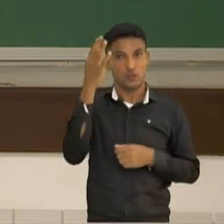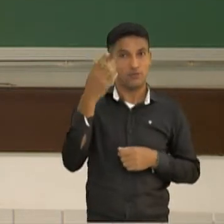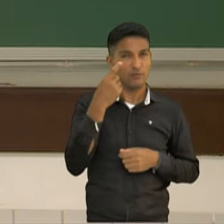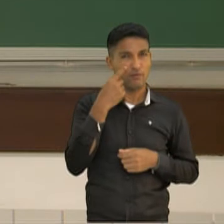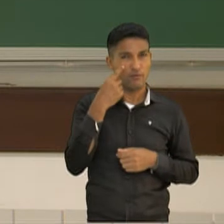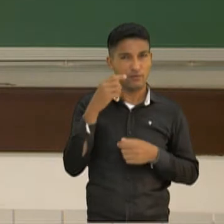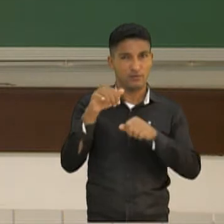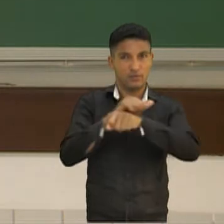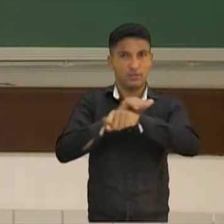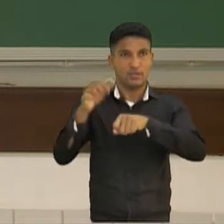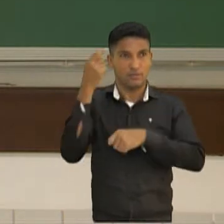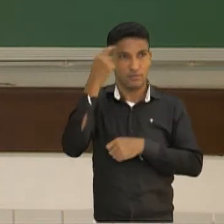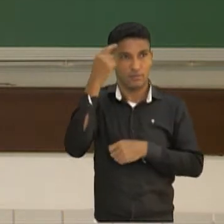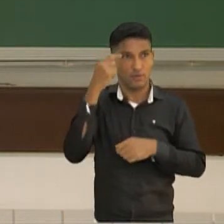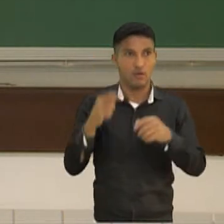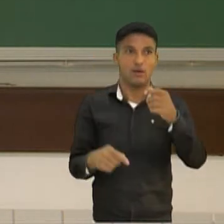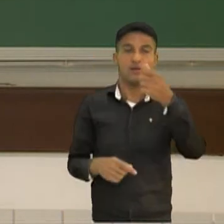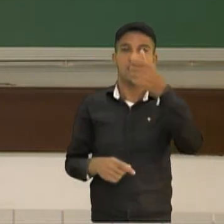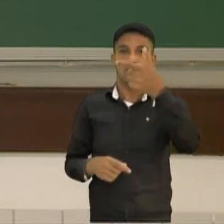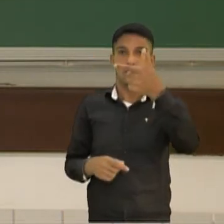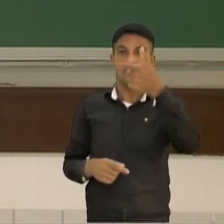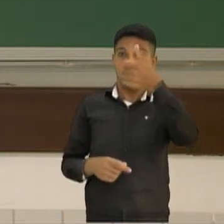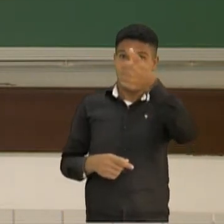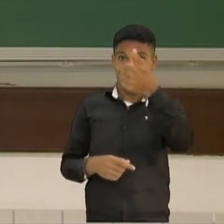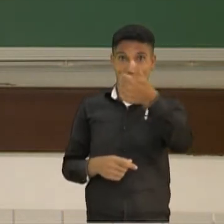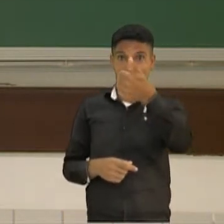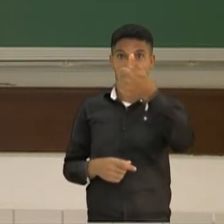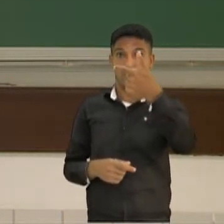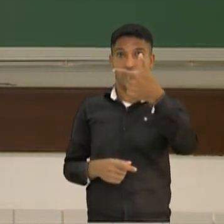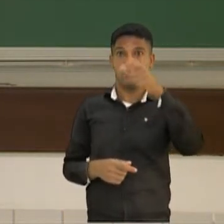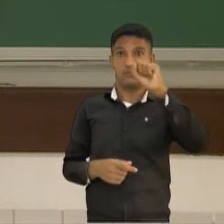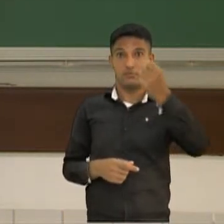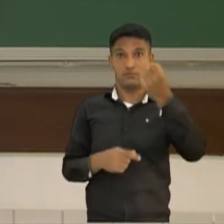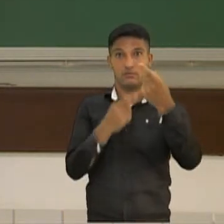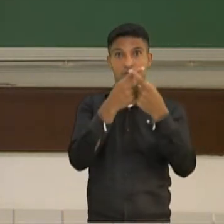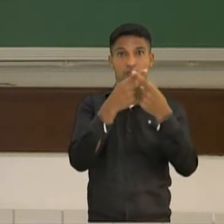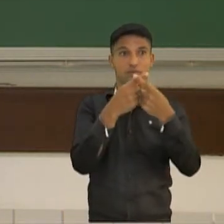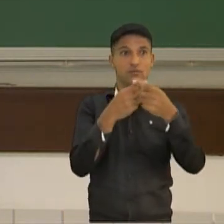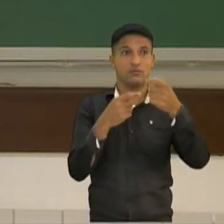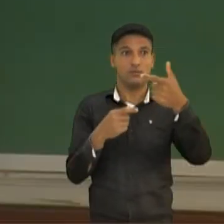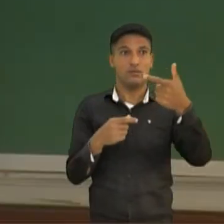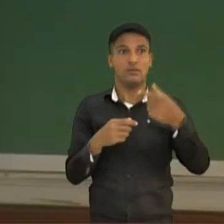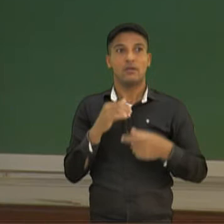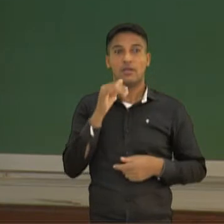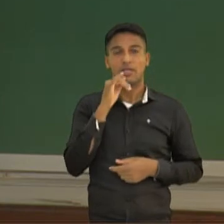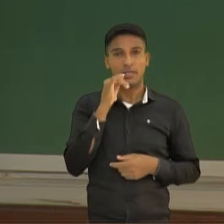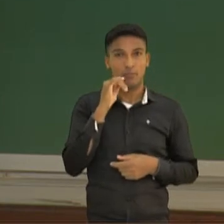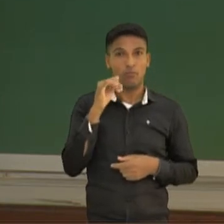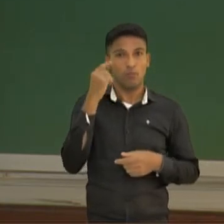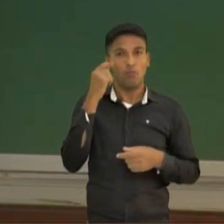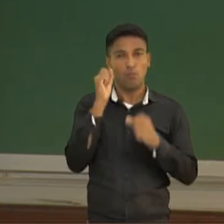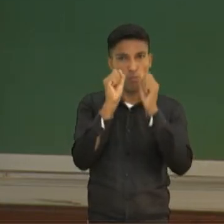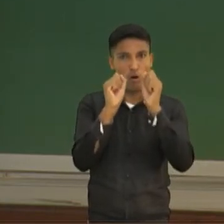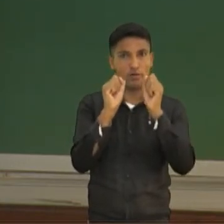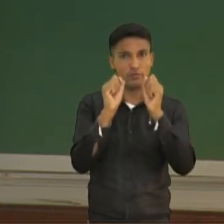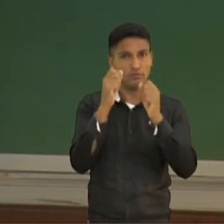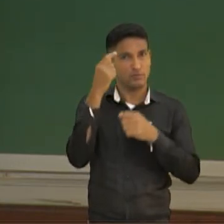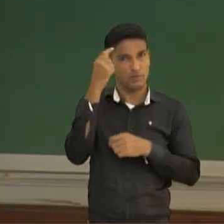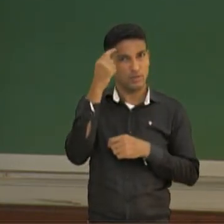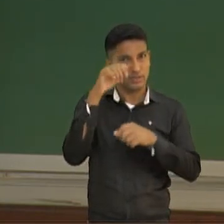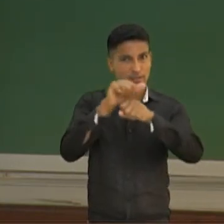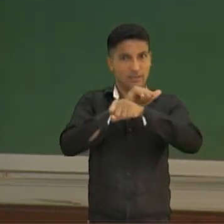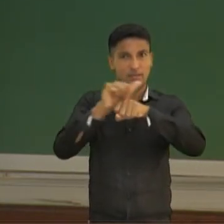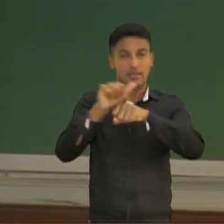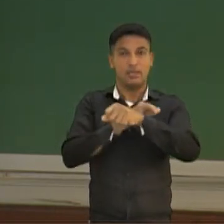pensar. A letra A diz que é 128 vezes 2. Eu posso pensar no 128 mais